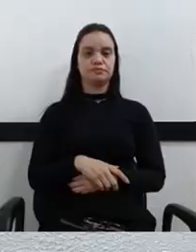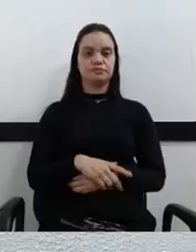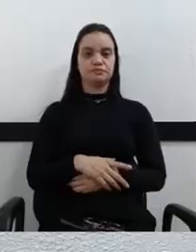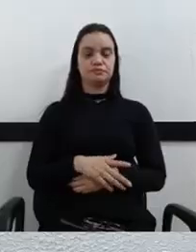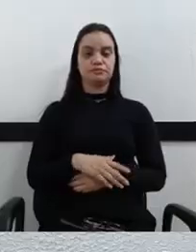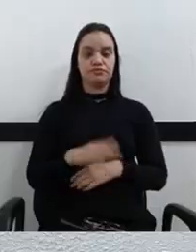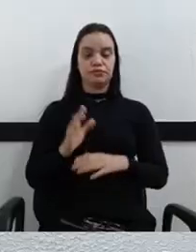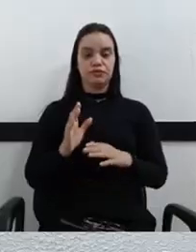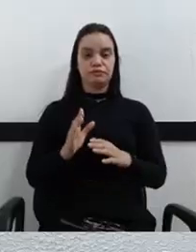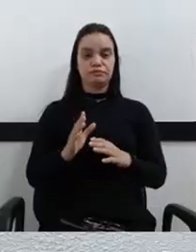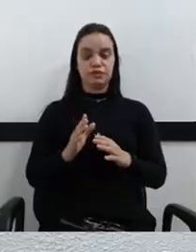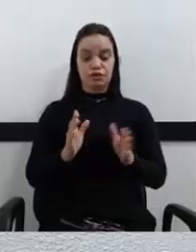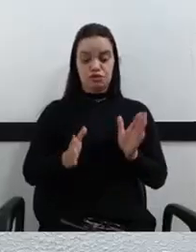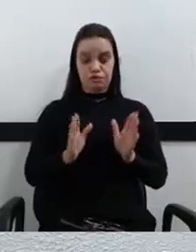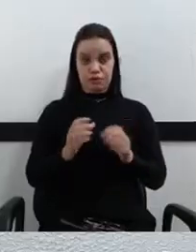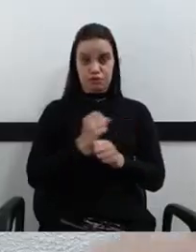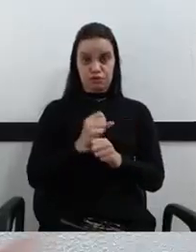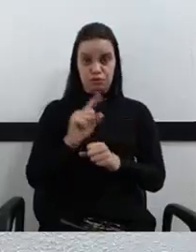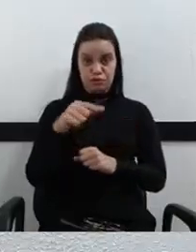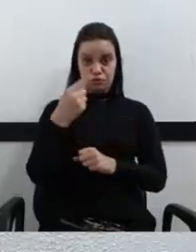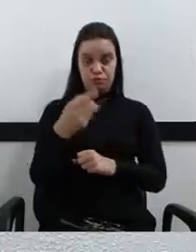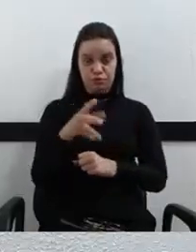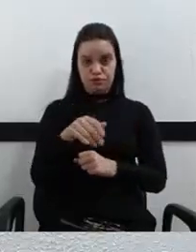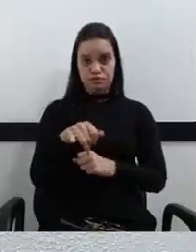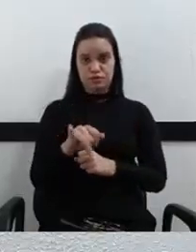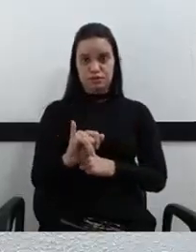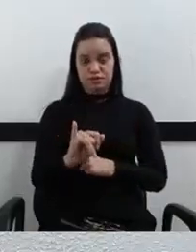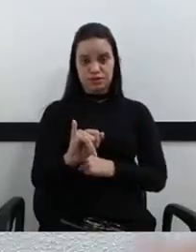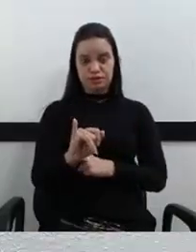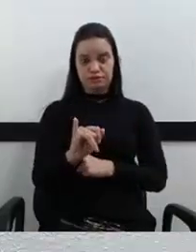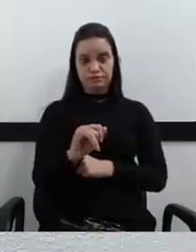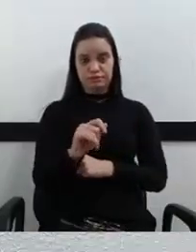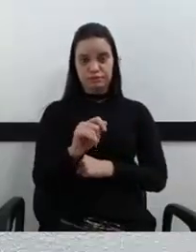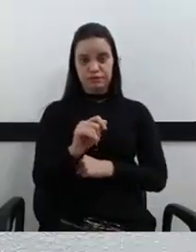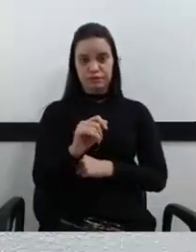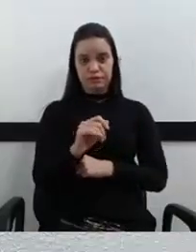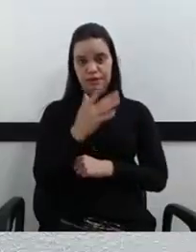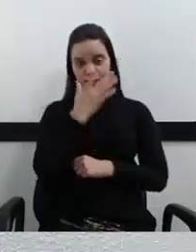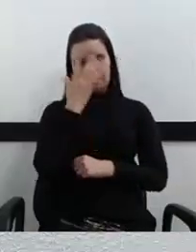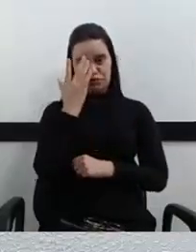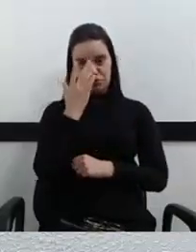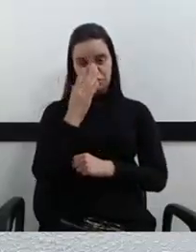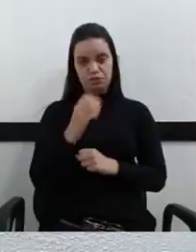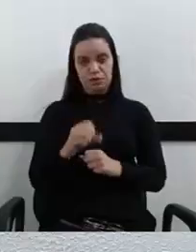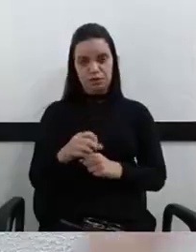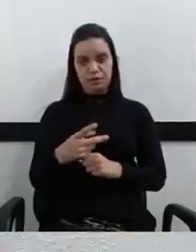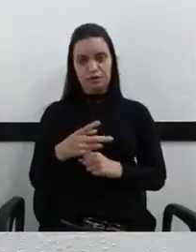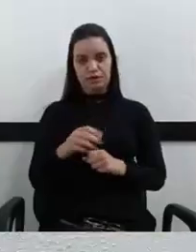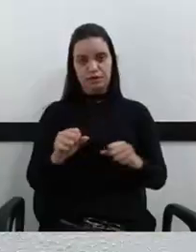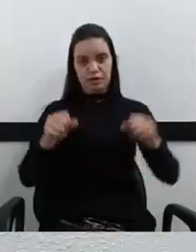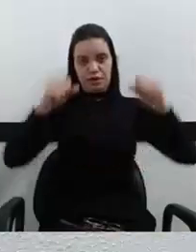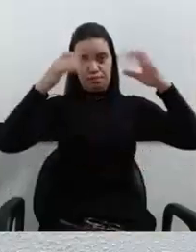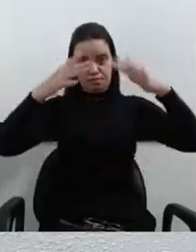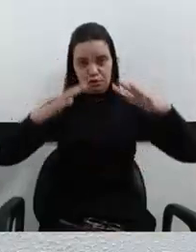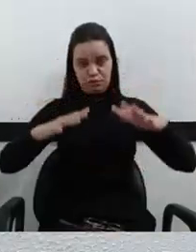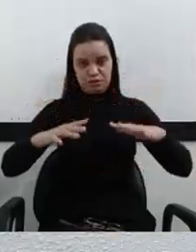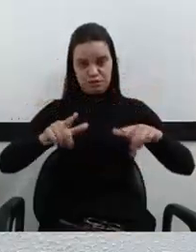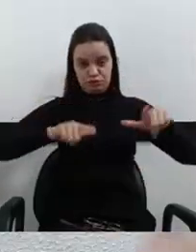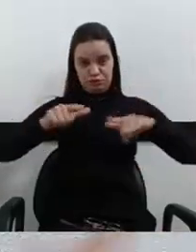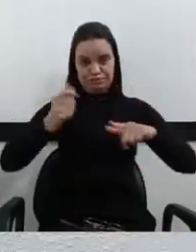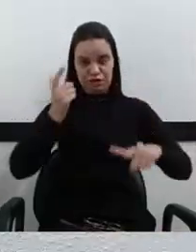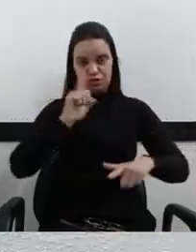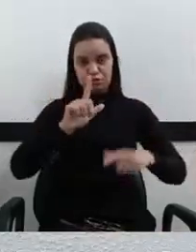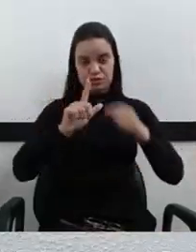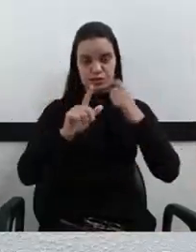Durante o próximo ano, se a pessoa for promovida, se ela tiver o aumento do teto, se